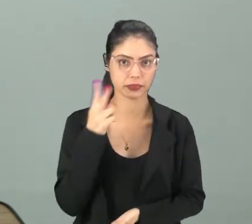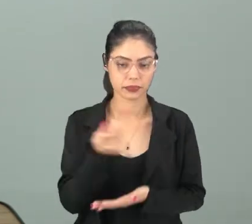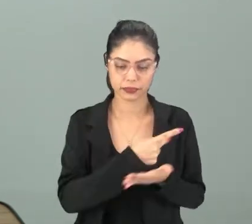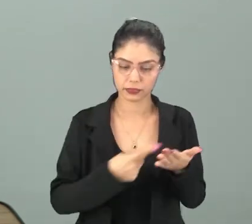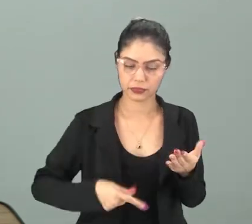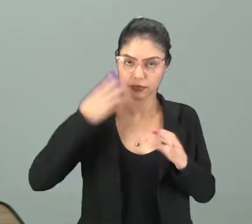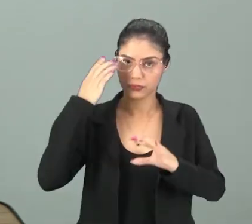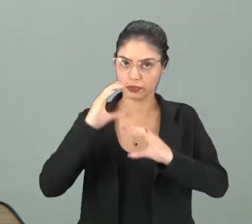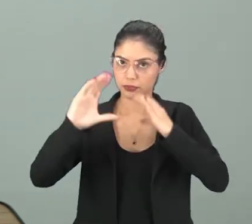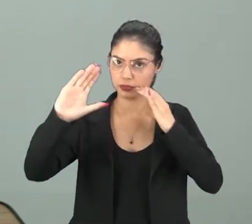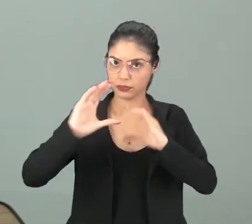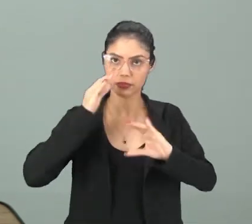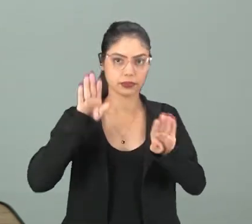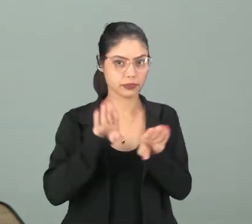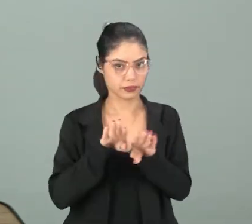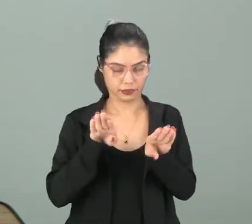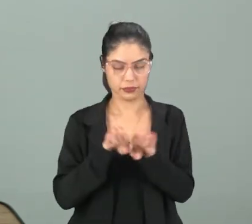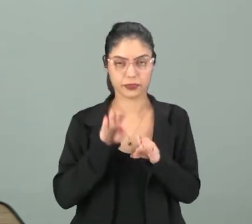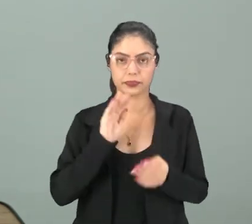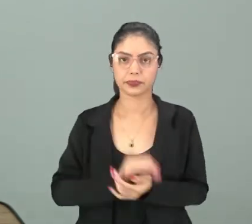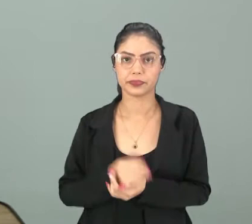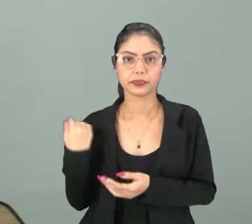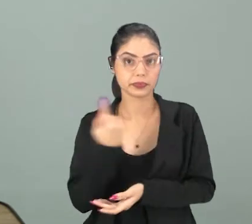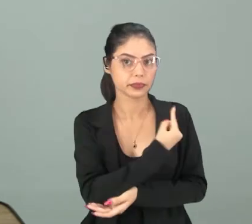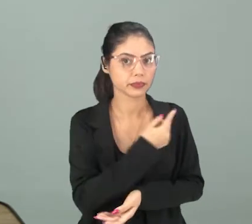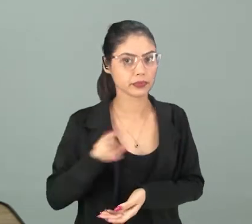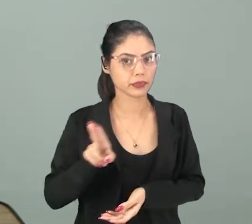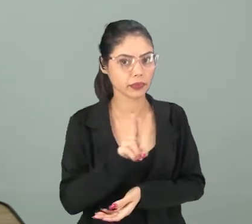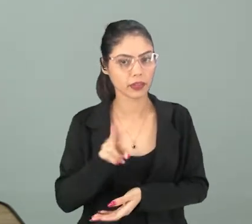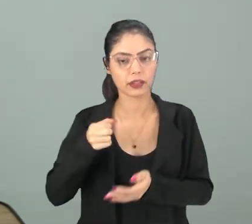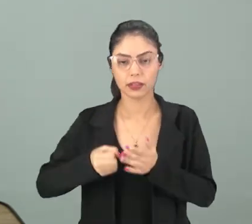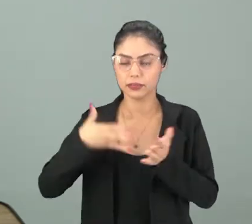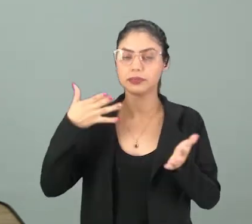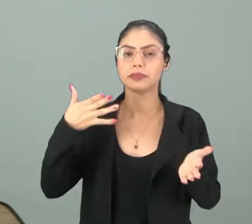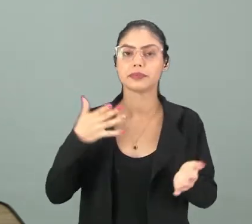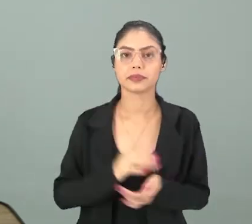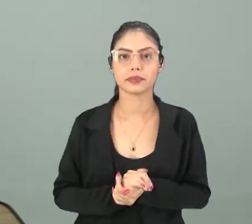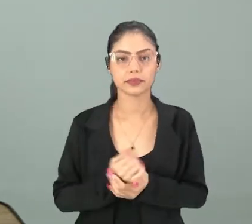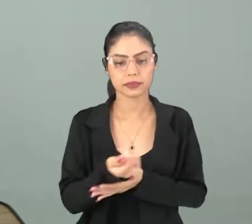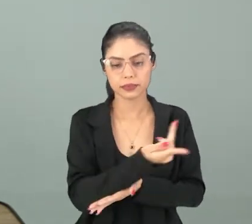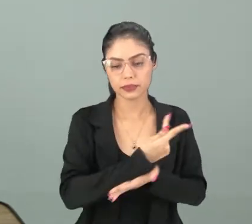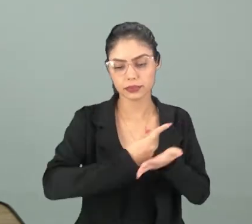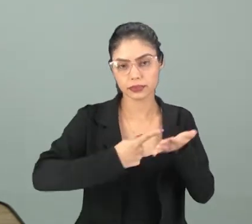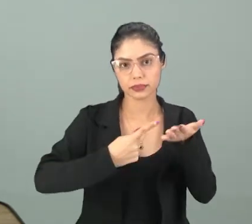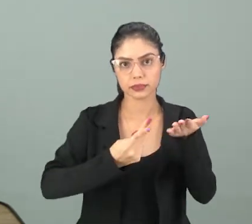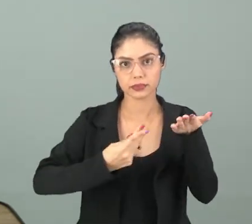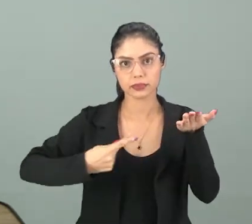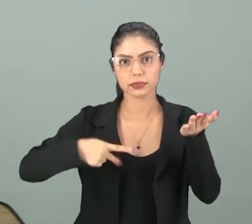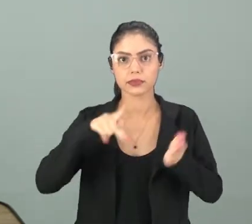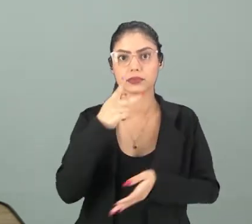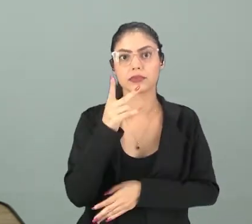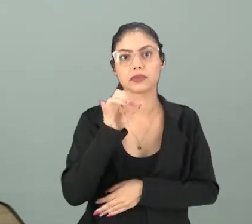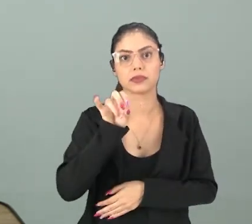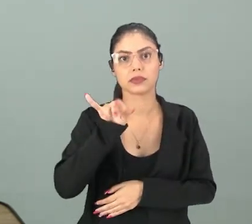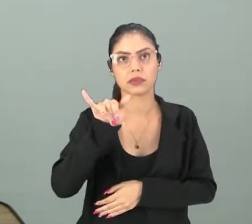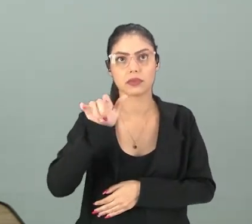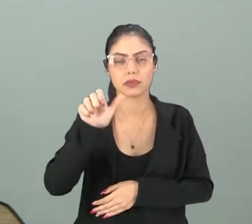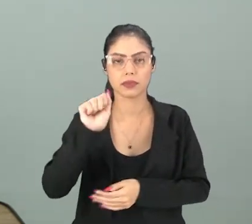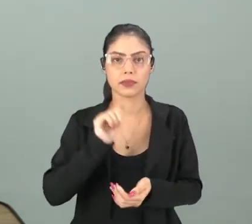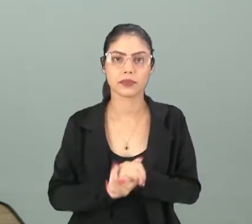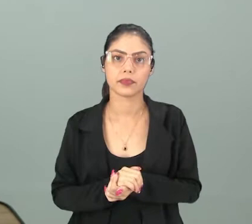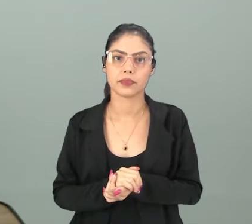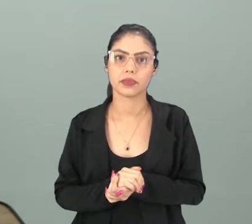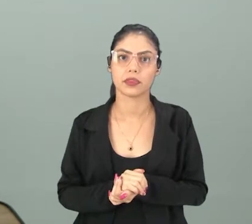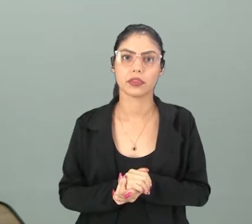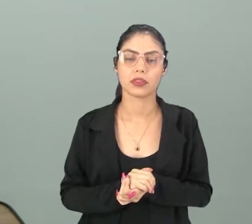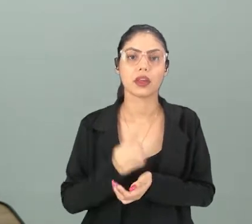poemas cantados também, né? Que nós chamamos, muitas vezes, de poesia, né? Que é essa diferença